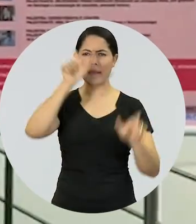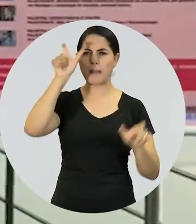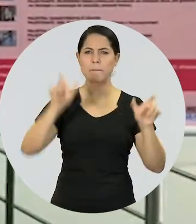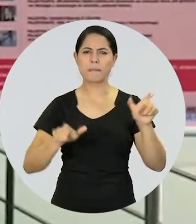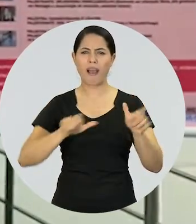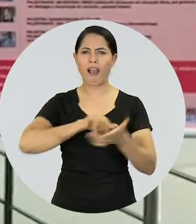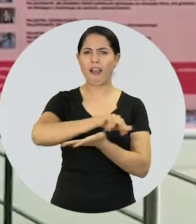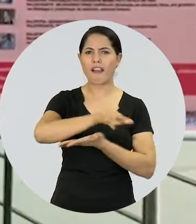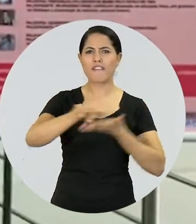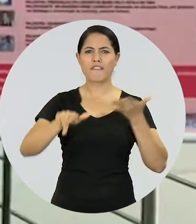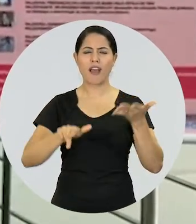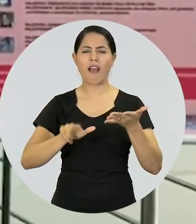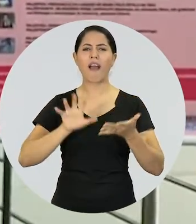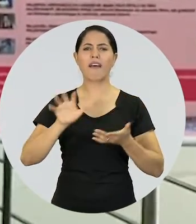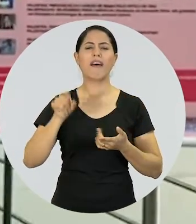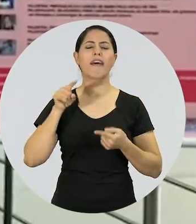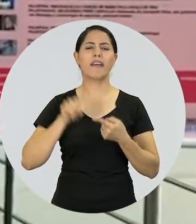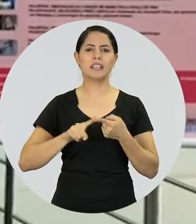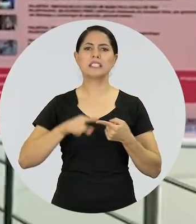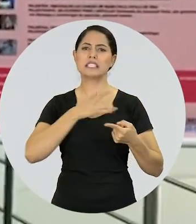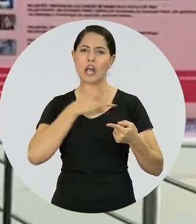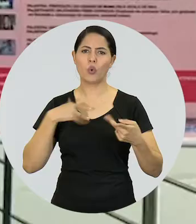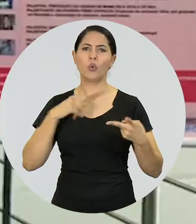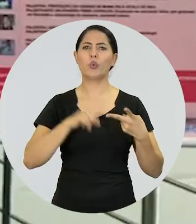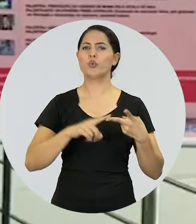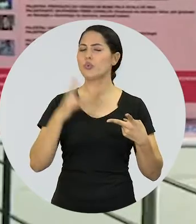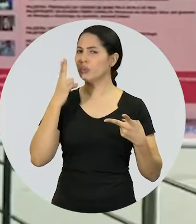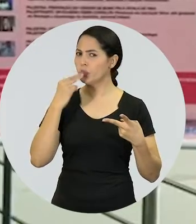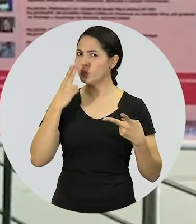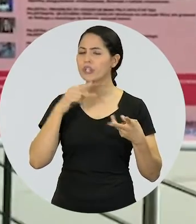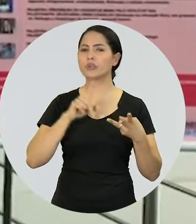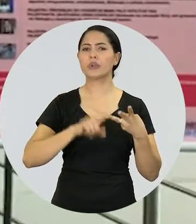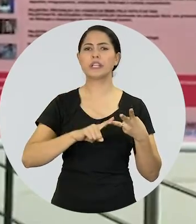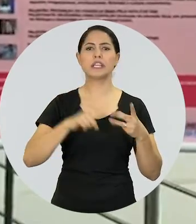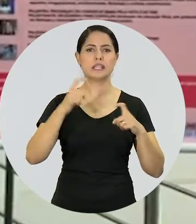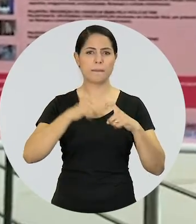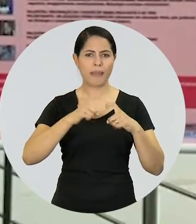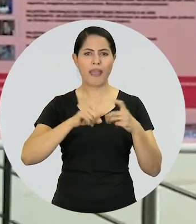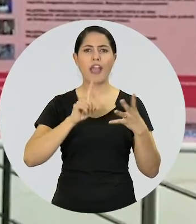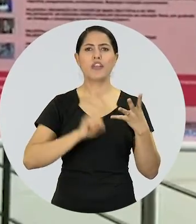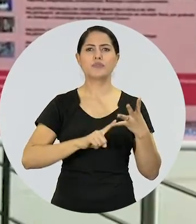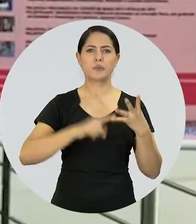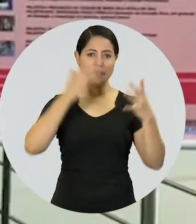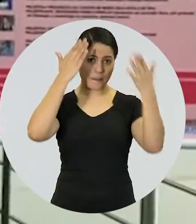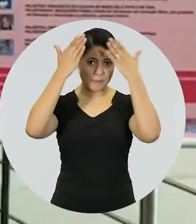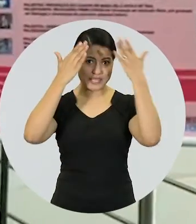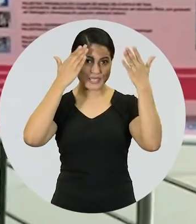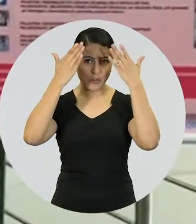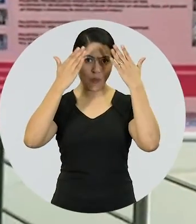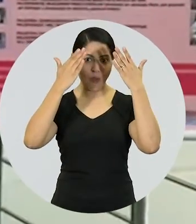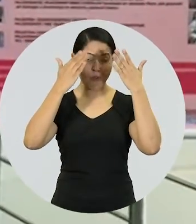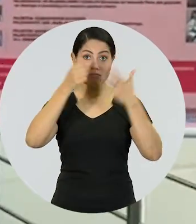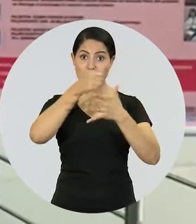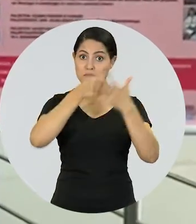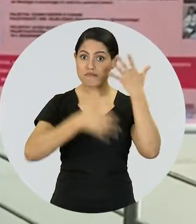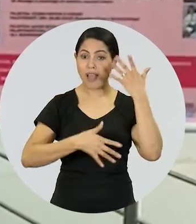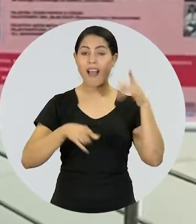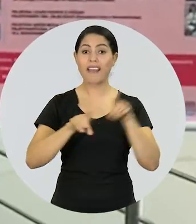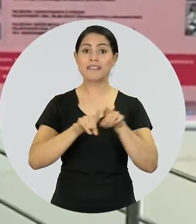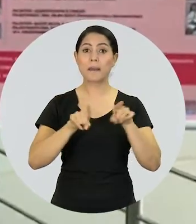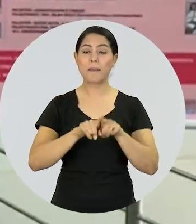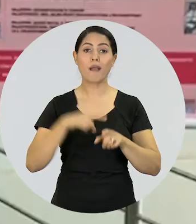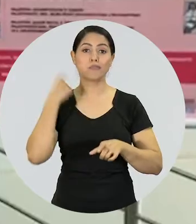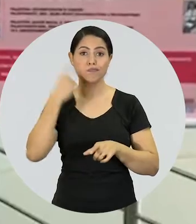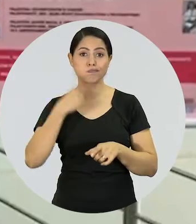palestrantes renomados de diversas áreas da saúde, nutricionistas, médicos, psicólogos